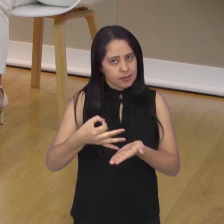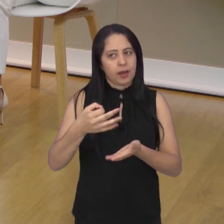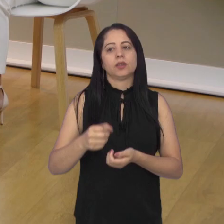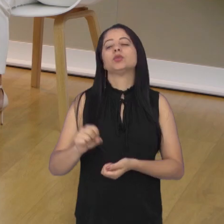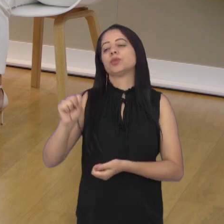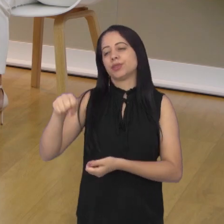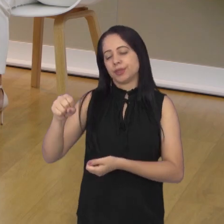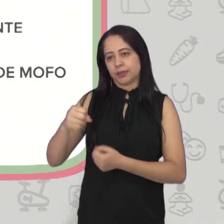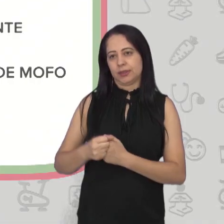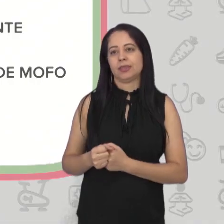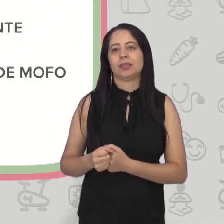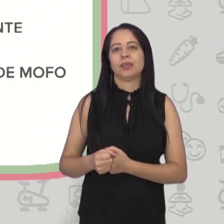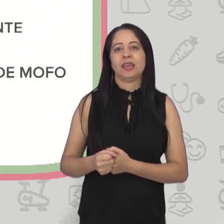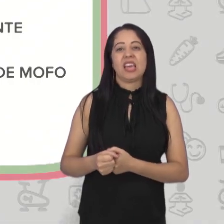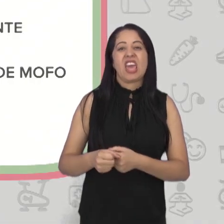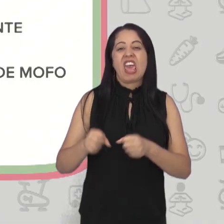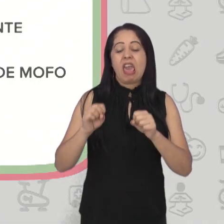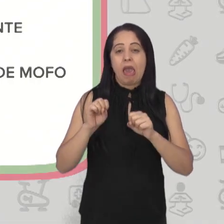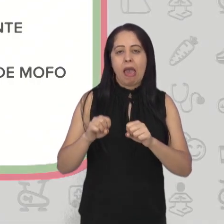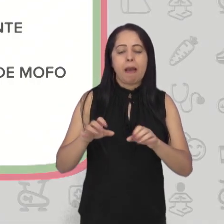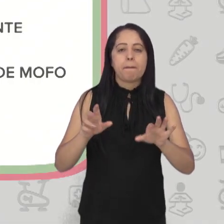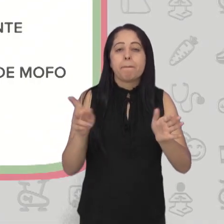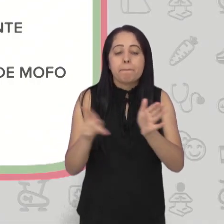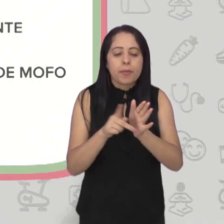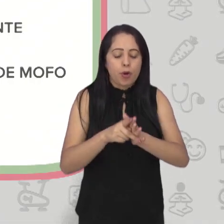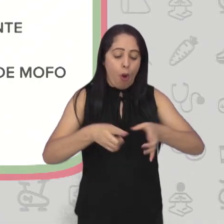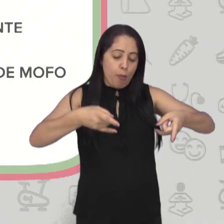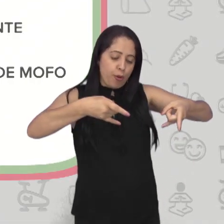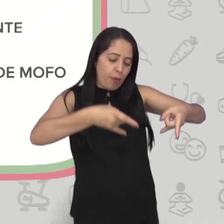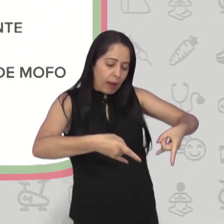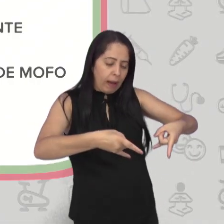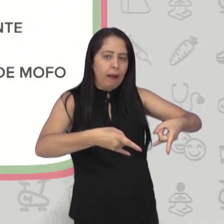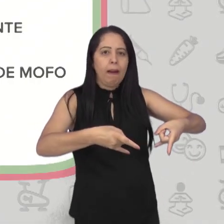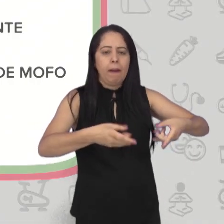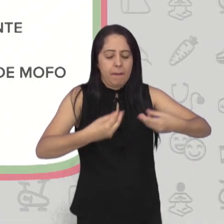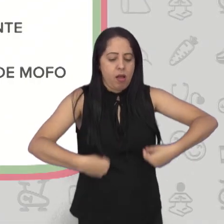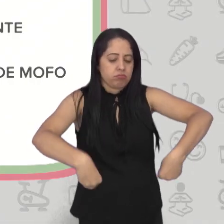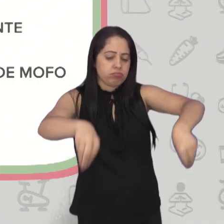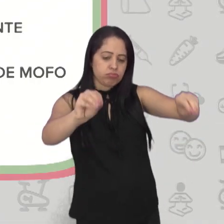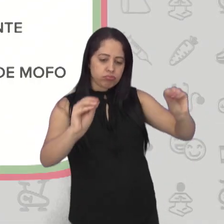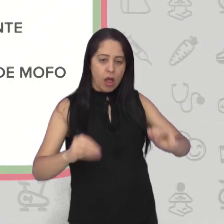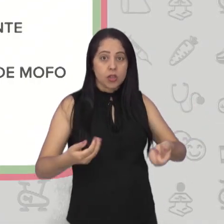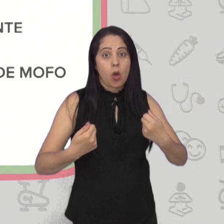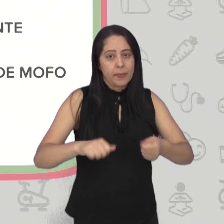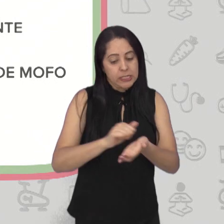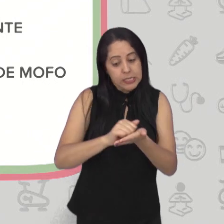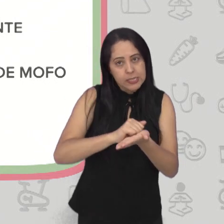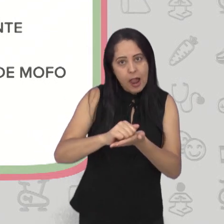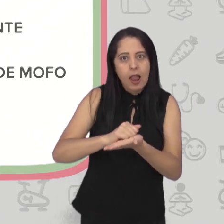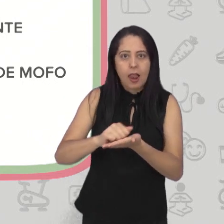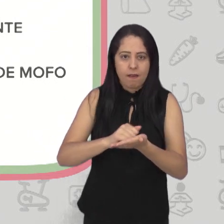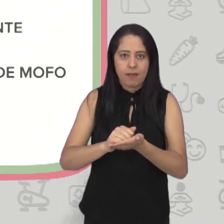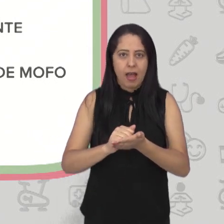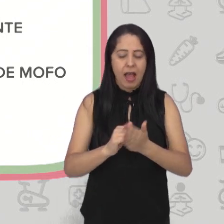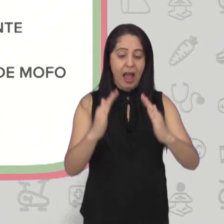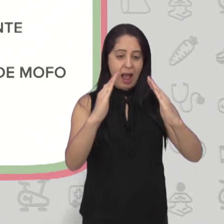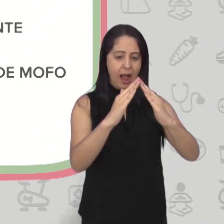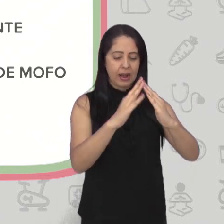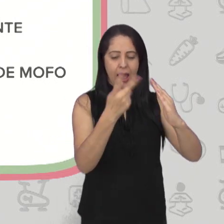respiratórias. Lavar os travesseiros e as almofadas. Sempre, né, doutora? Sempre, né? Então a gente pensa ali, roupa de